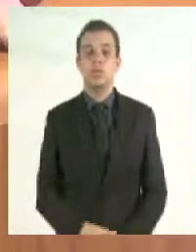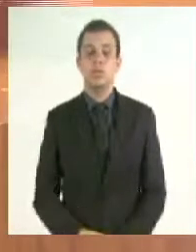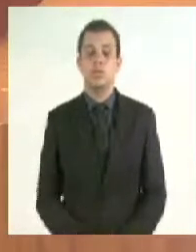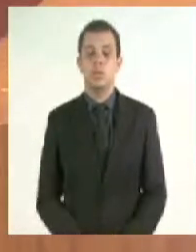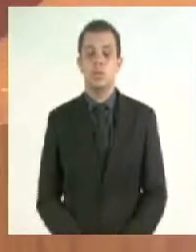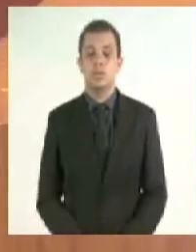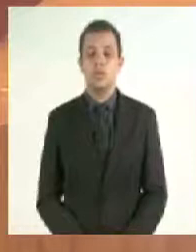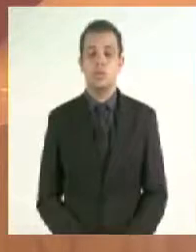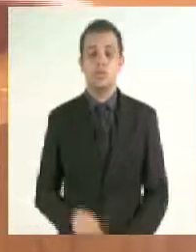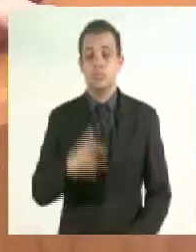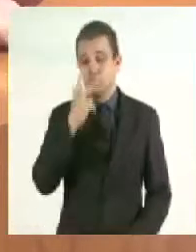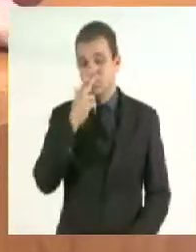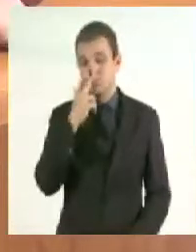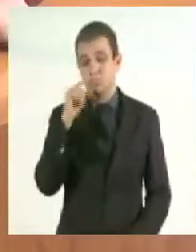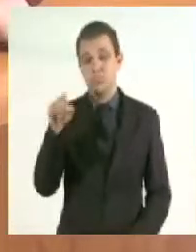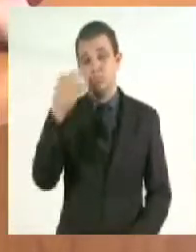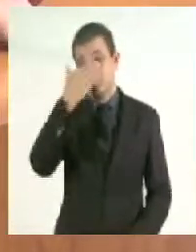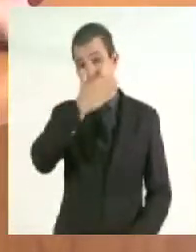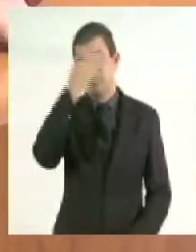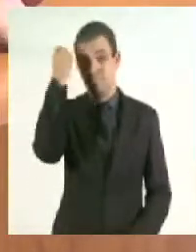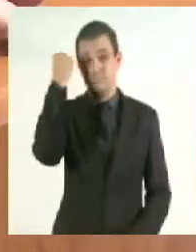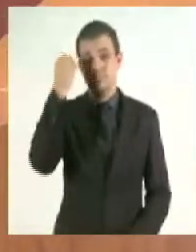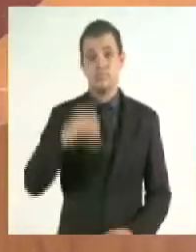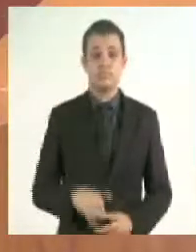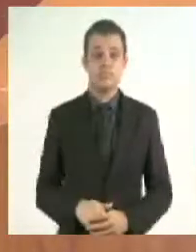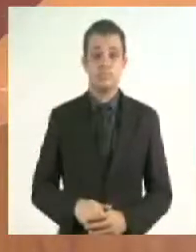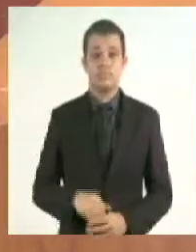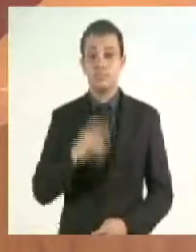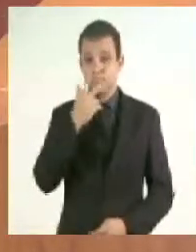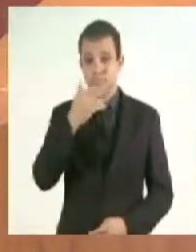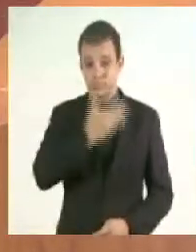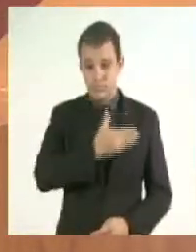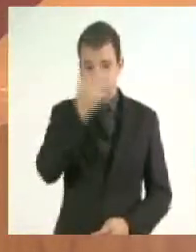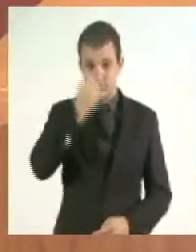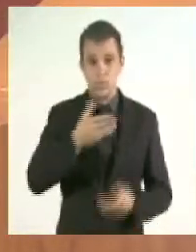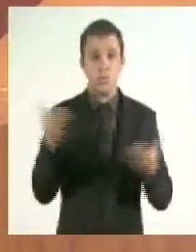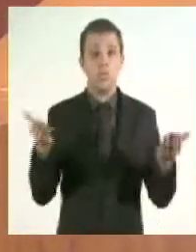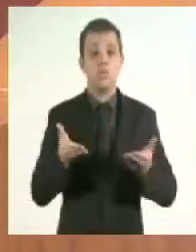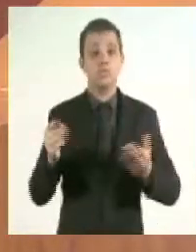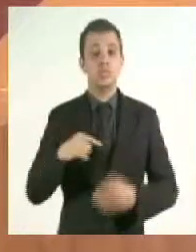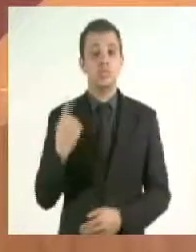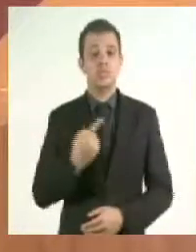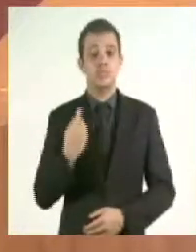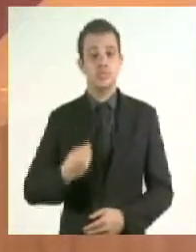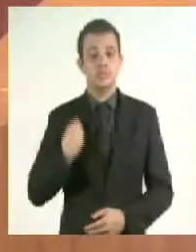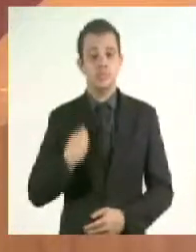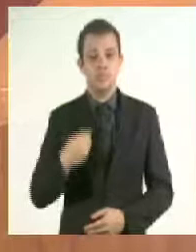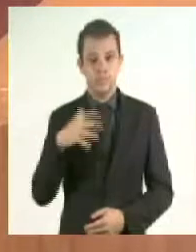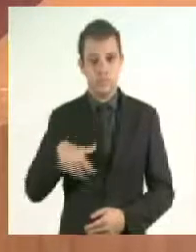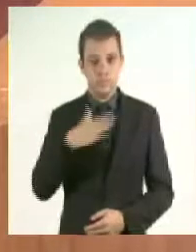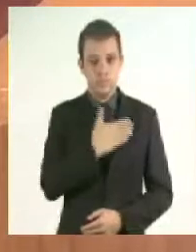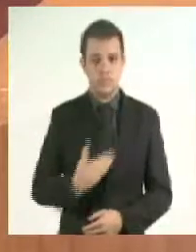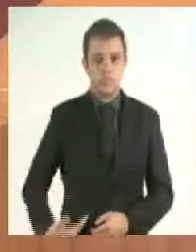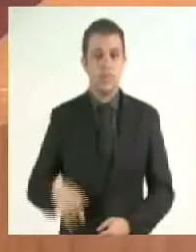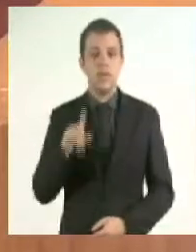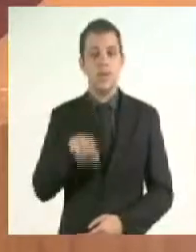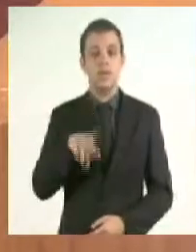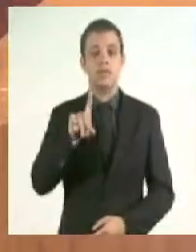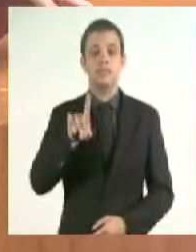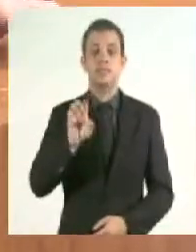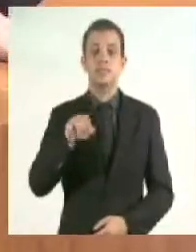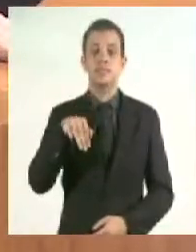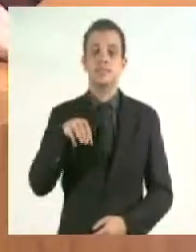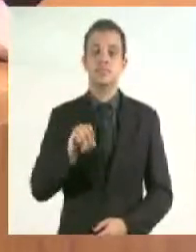ele esquece de tudo isso. Esquece que nós vivemos, sim, numa democracia. E vamos continuar vivendo